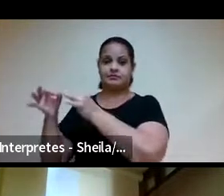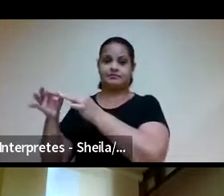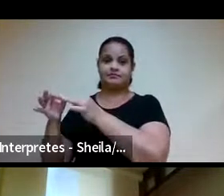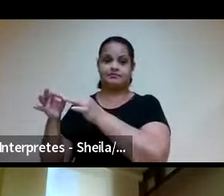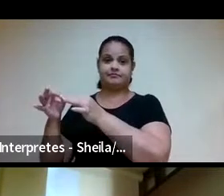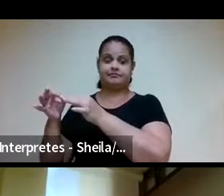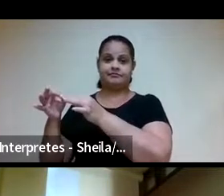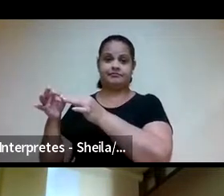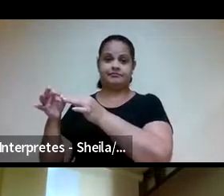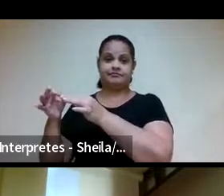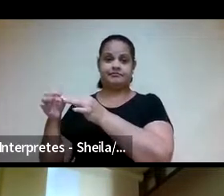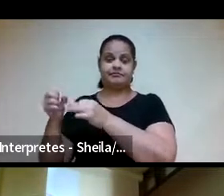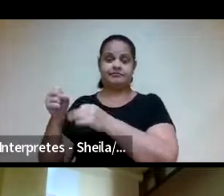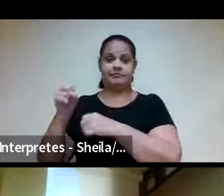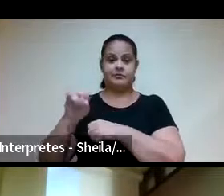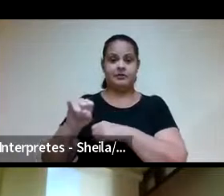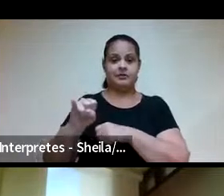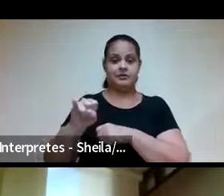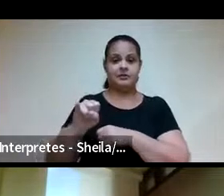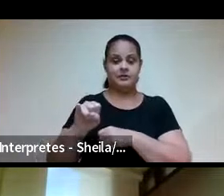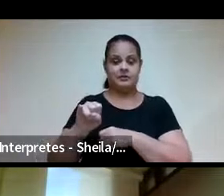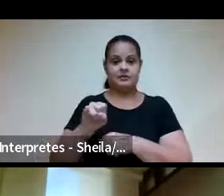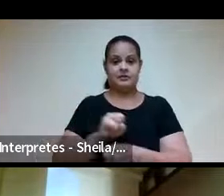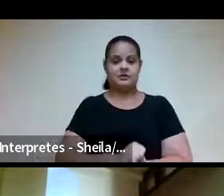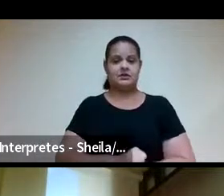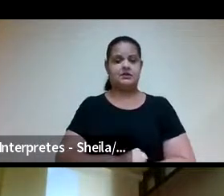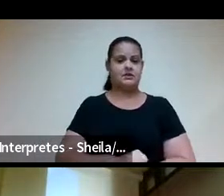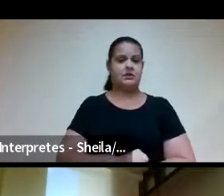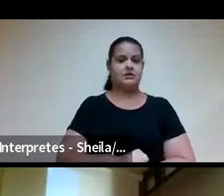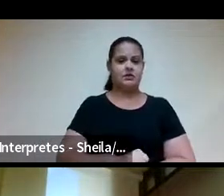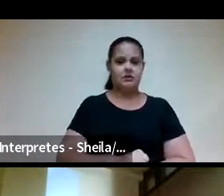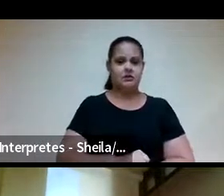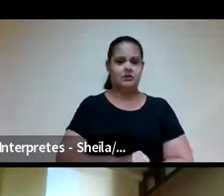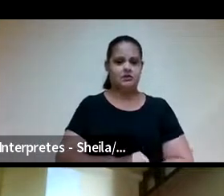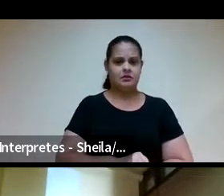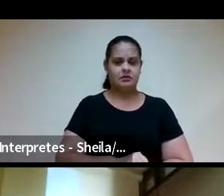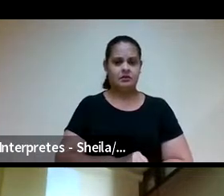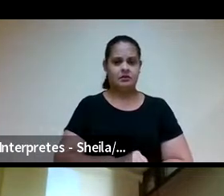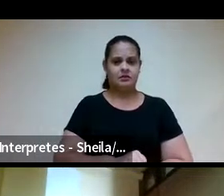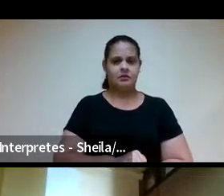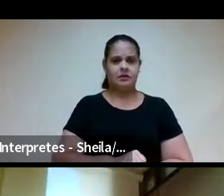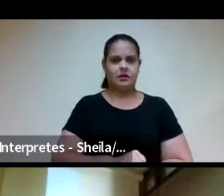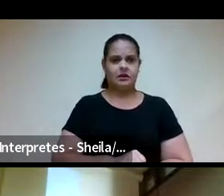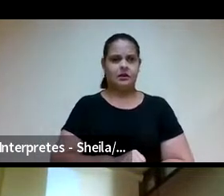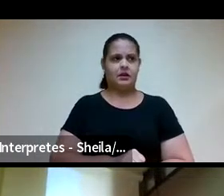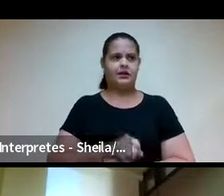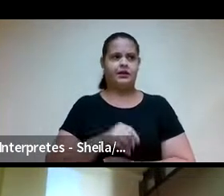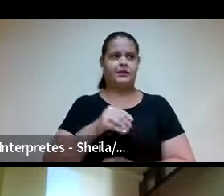se seria até inócuo, do ponto de vista prático.